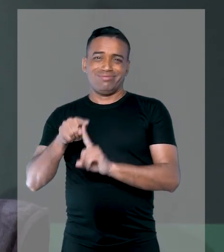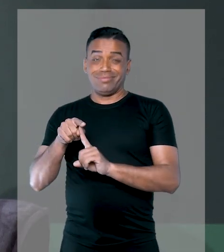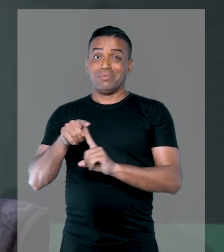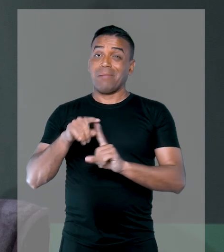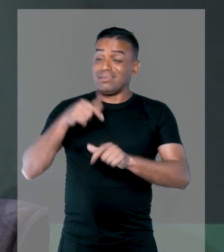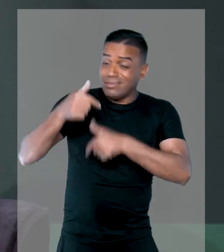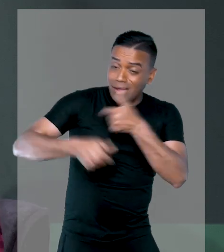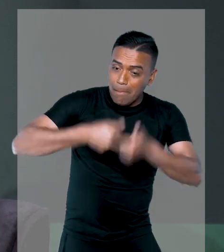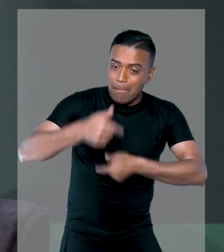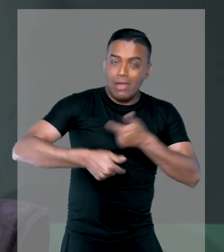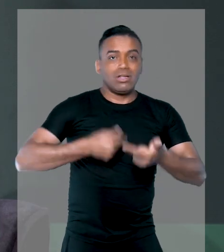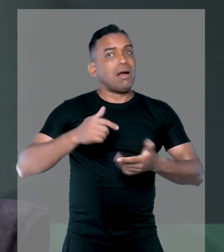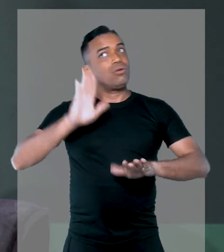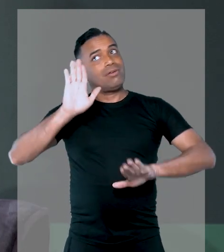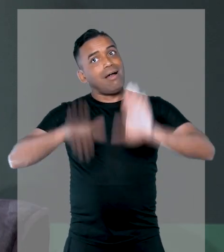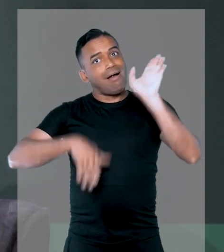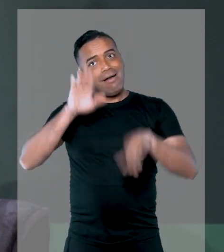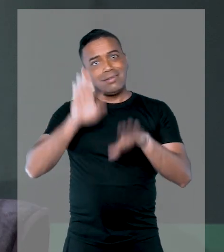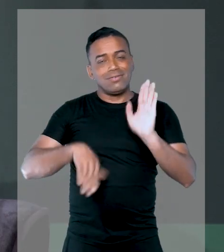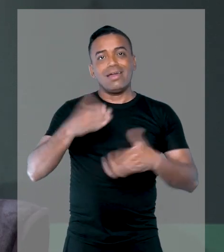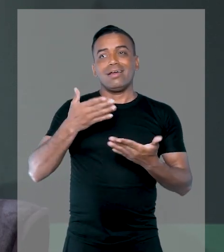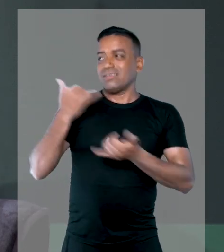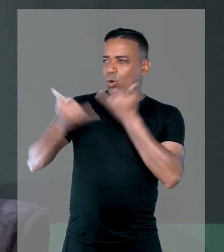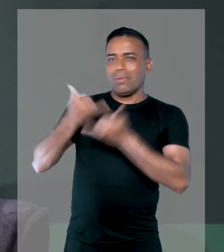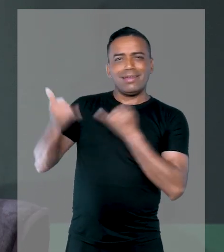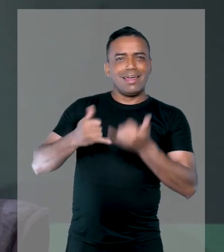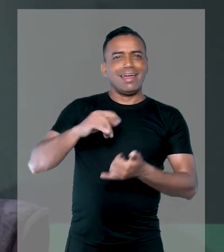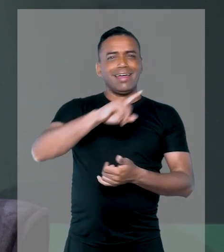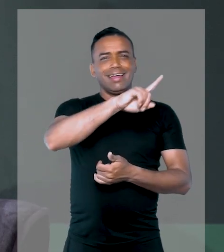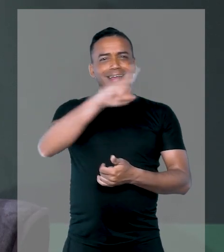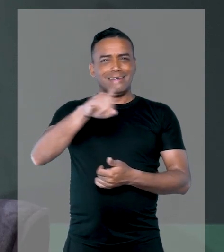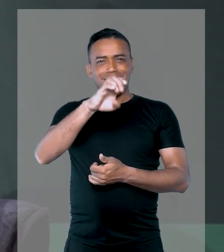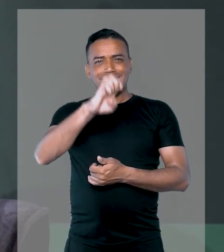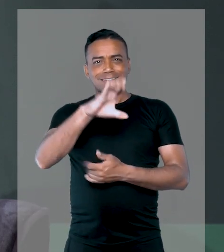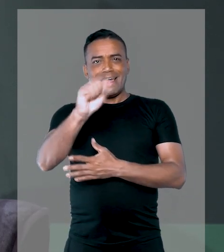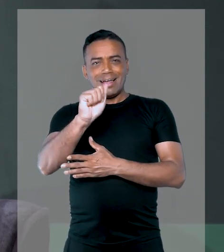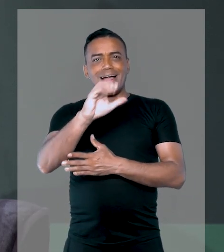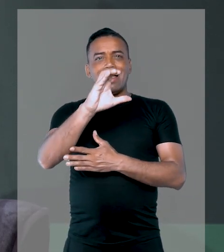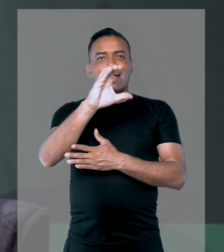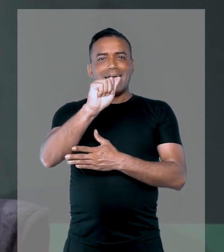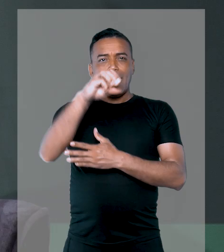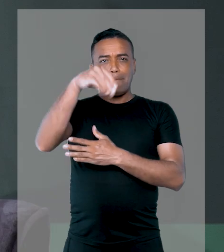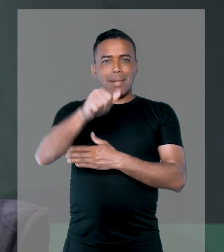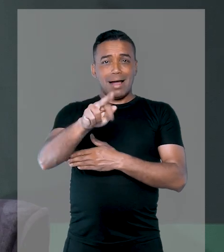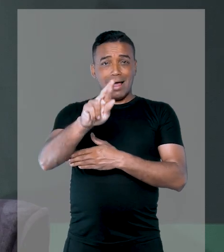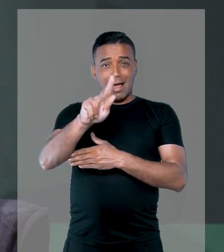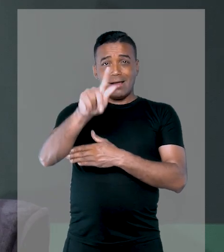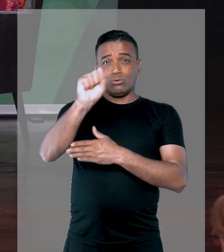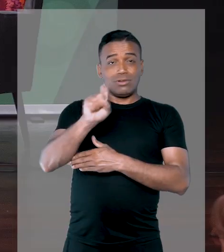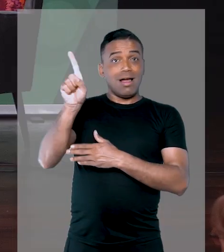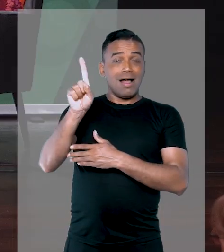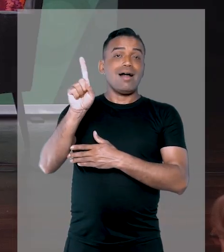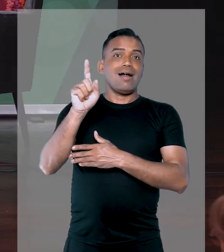trabalho, acaba que, eventualmente... Eu até brinquei com o Zeca Camargo lá no Fliparacatu, ele falou assim que